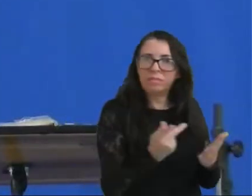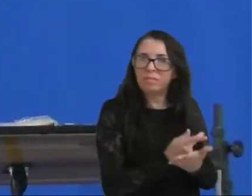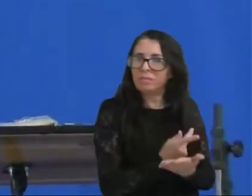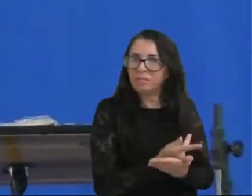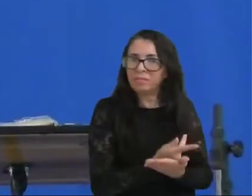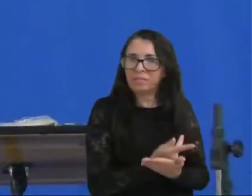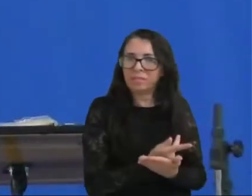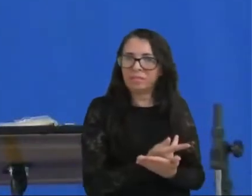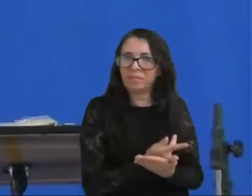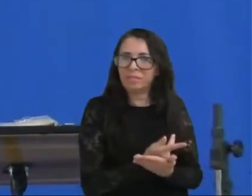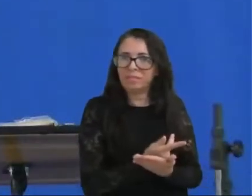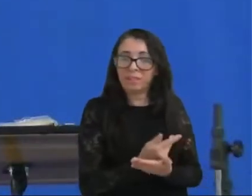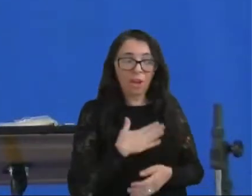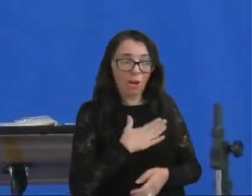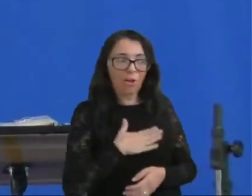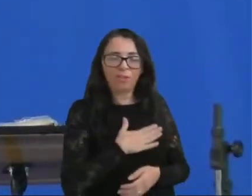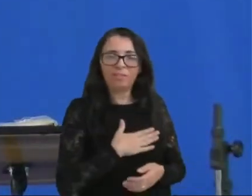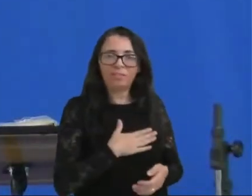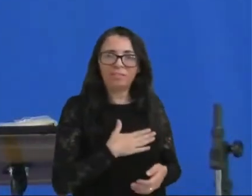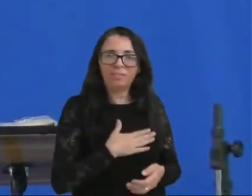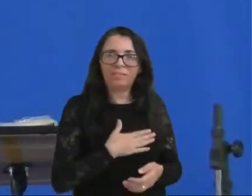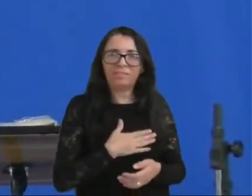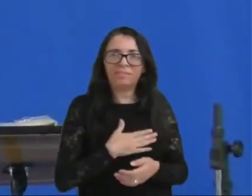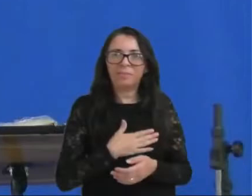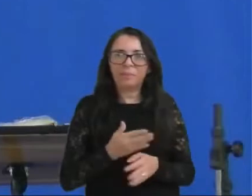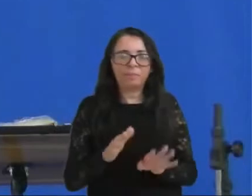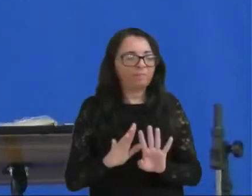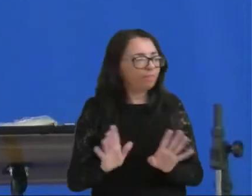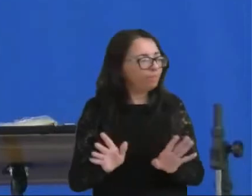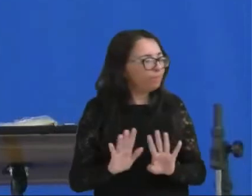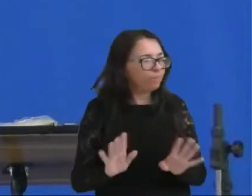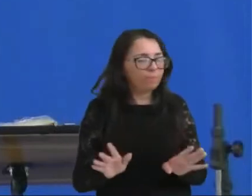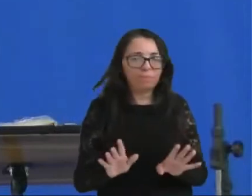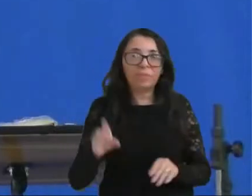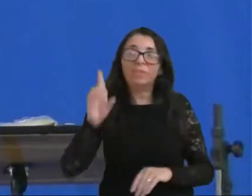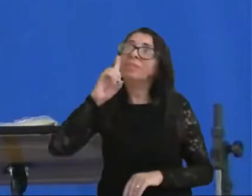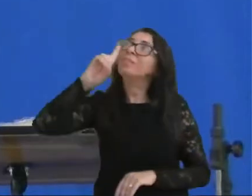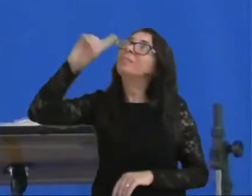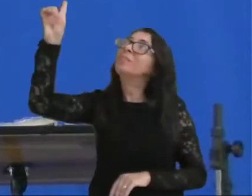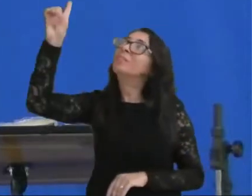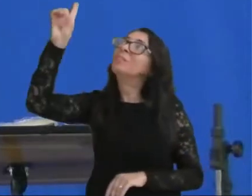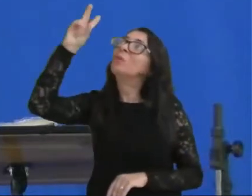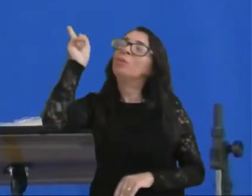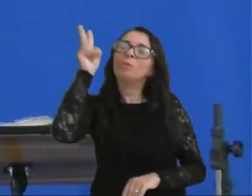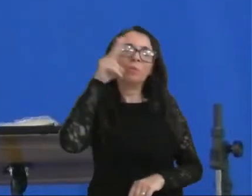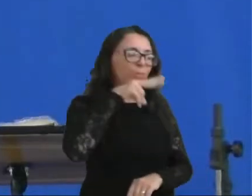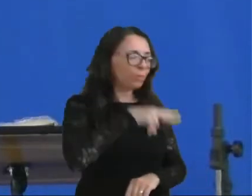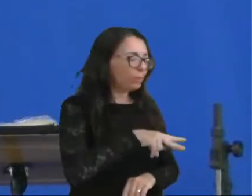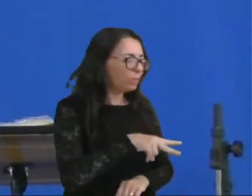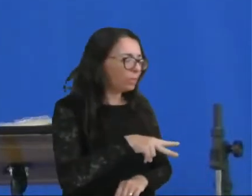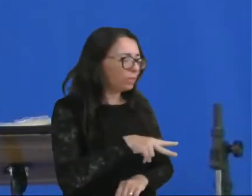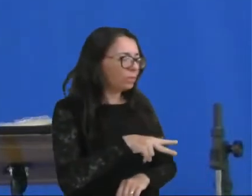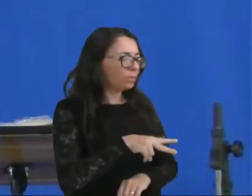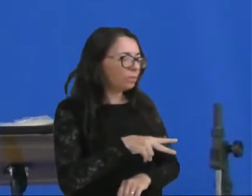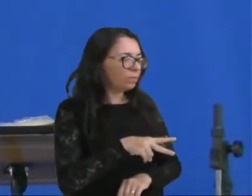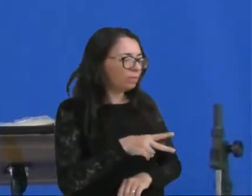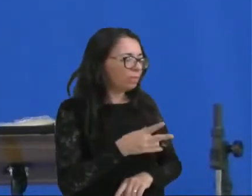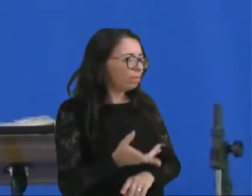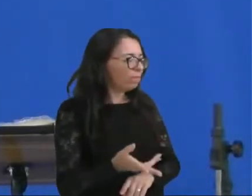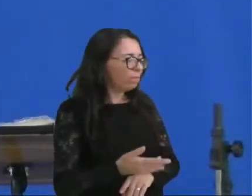as igrejas contemporâneas têm buscado experiência e não a verdade.